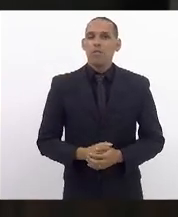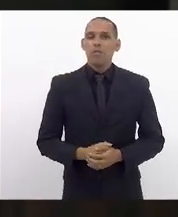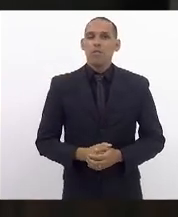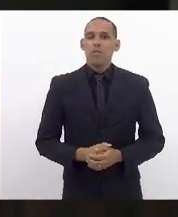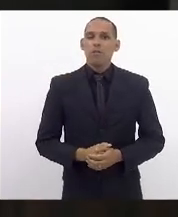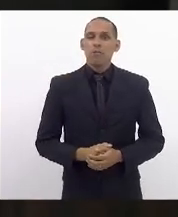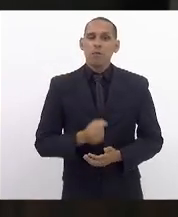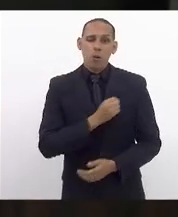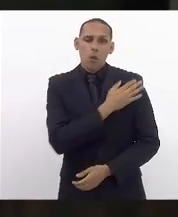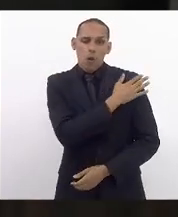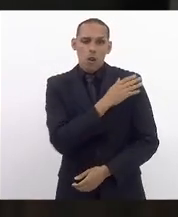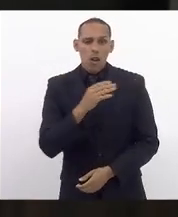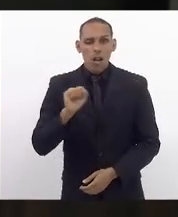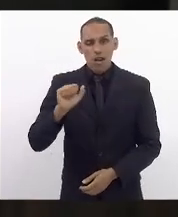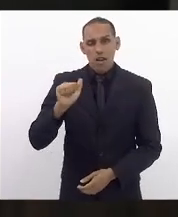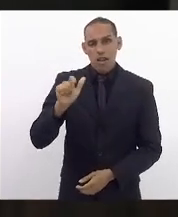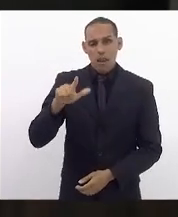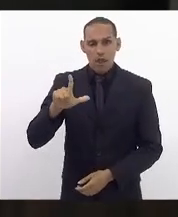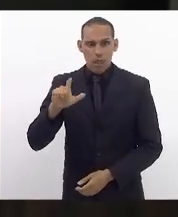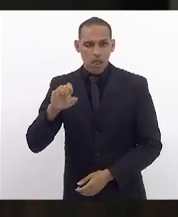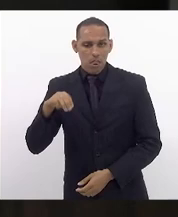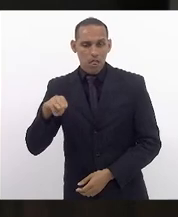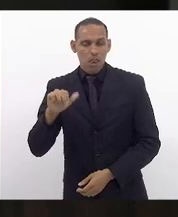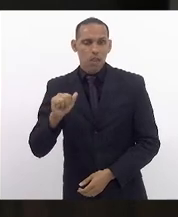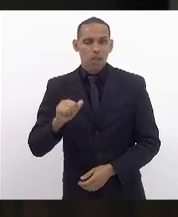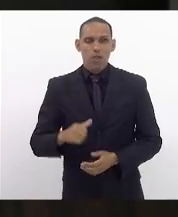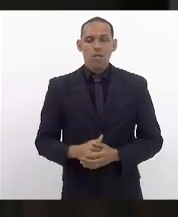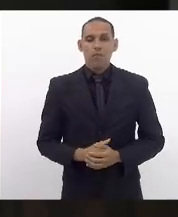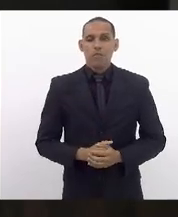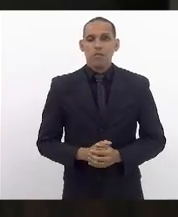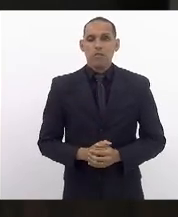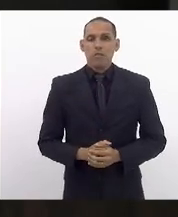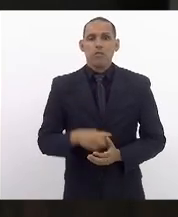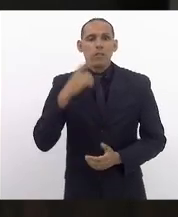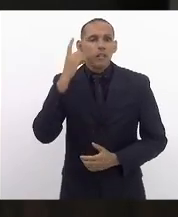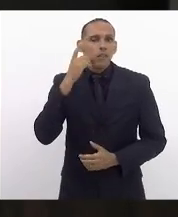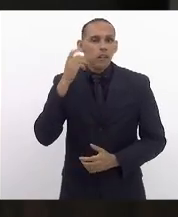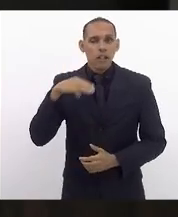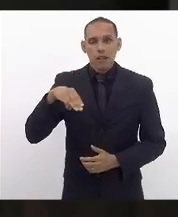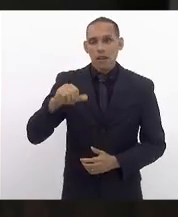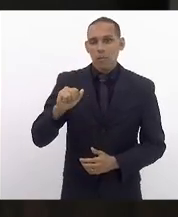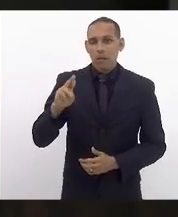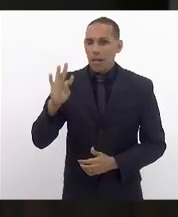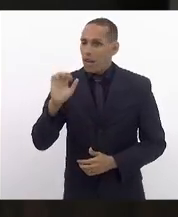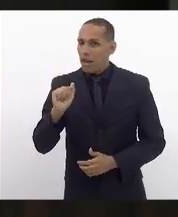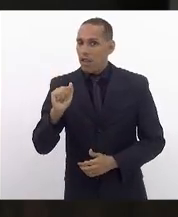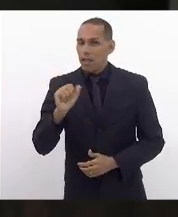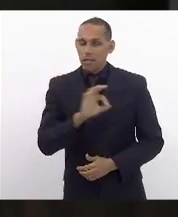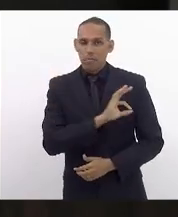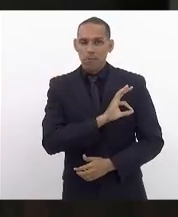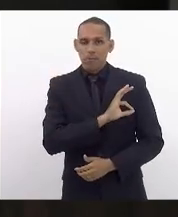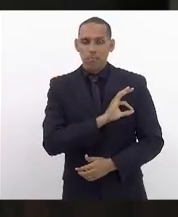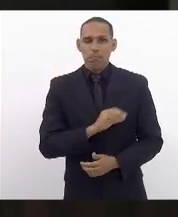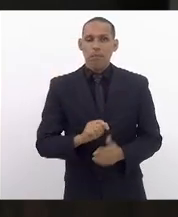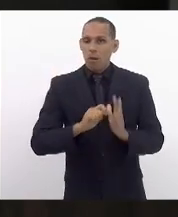Coronel Salema. Deputado Coronel Salema. Deputada Marta Rocha é agricultora.